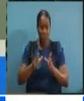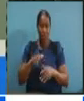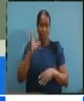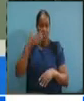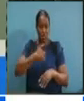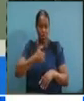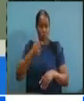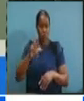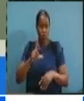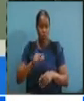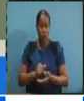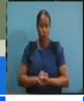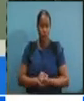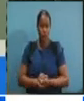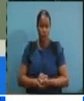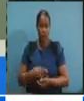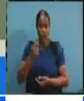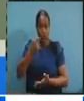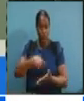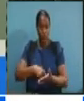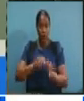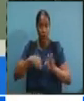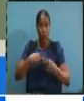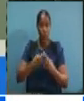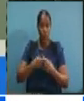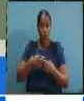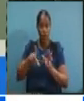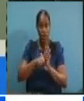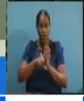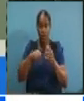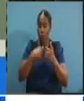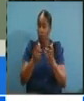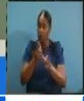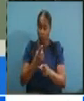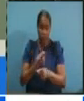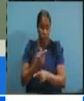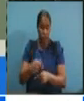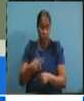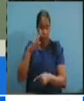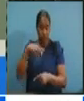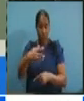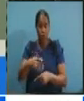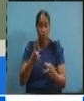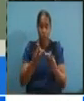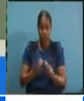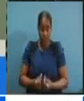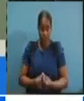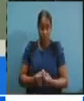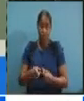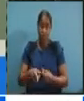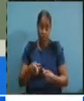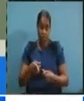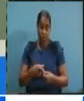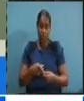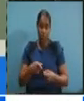e agora tem que legalizar tudo que os atos que podem ser visto o ferimento tenha sido exatamente por